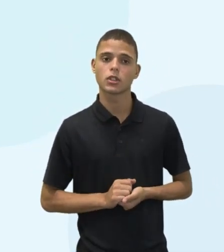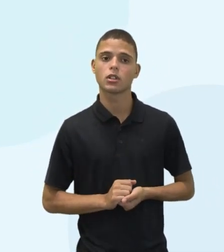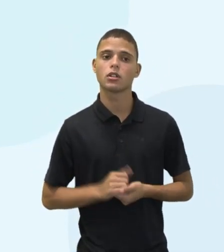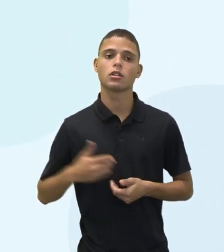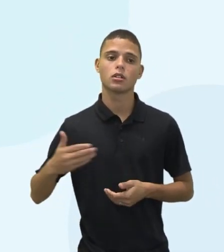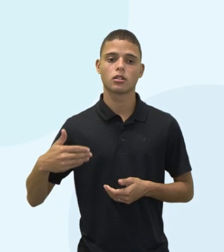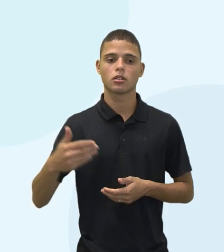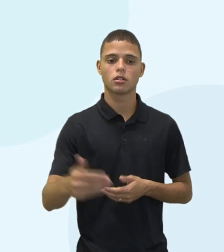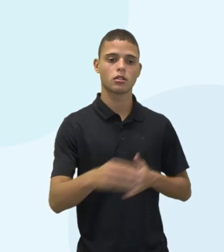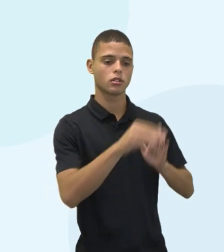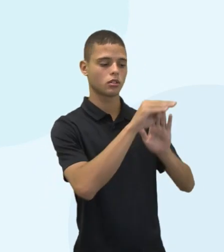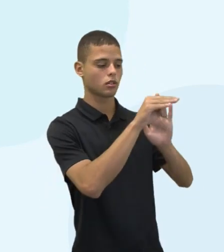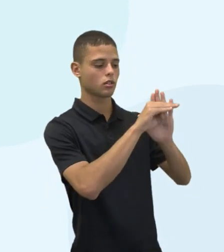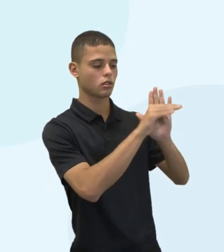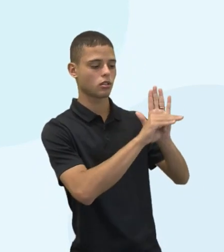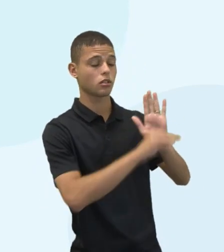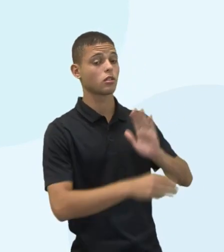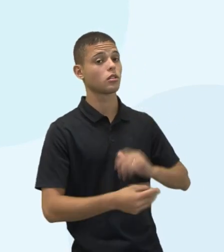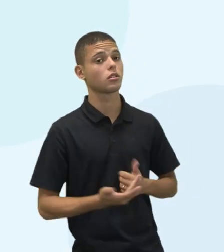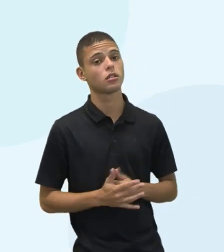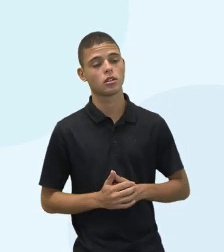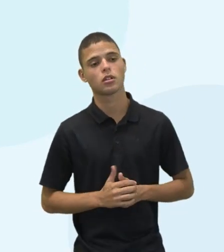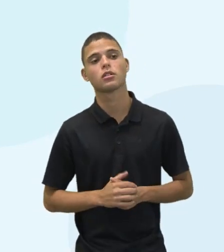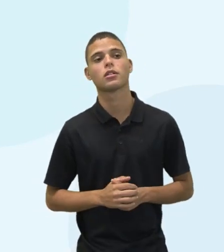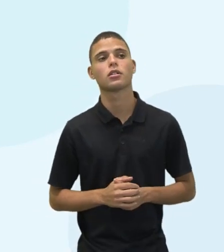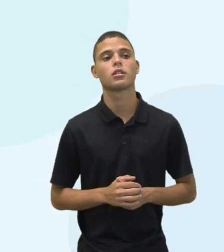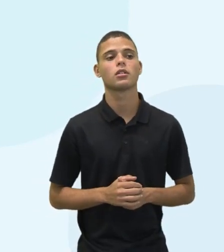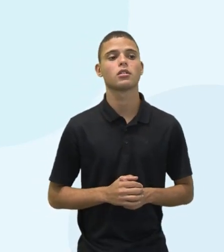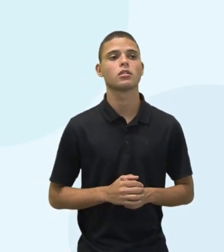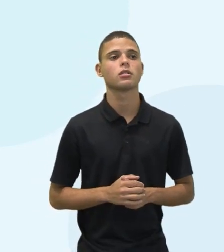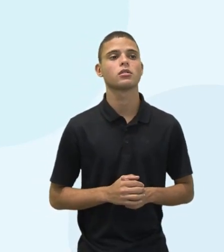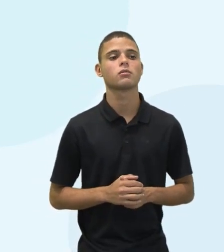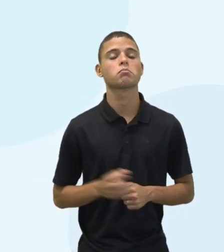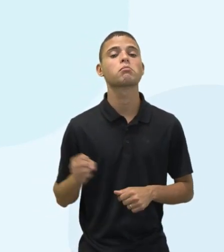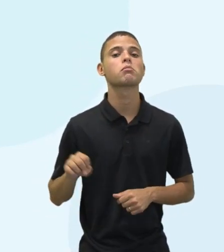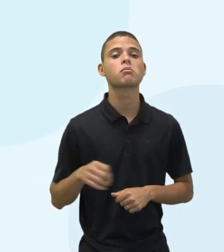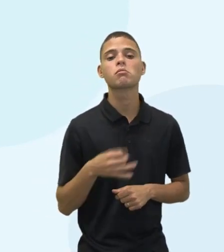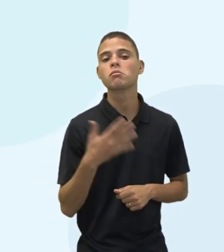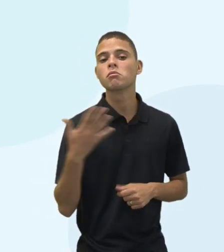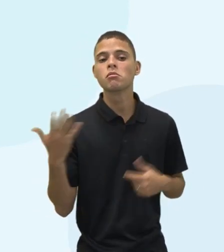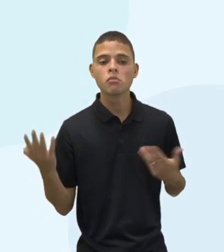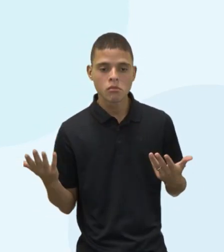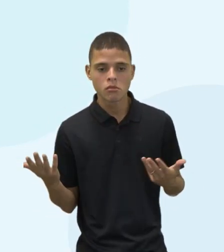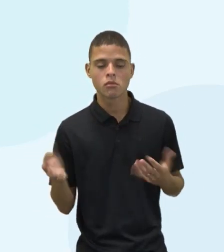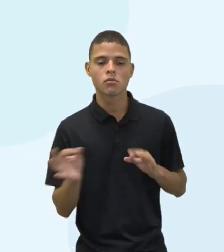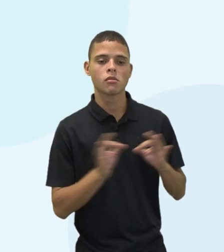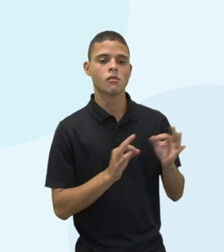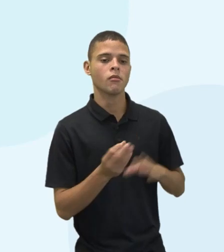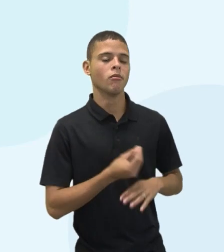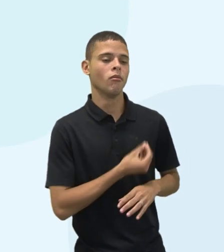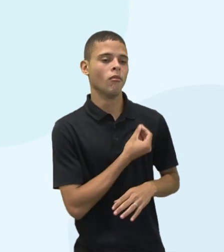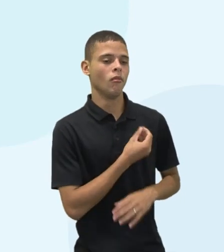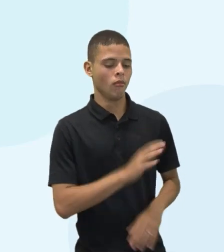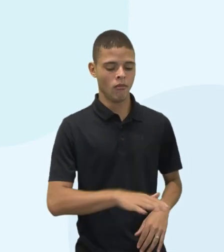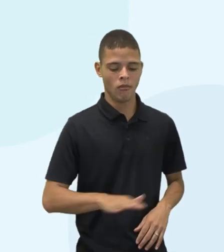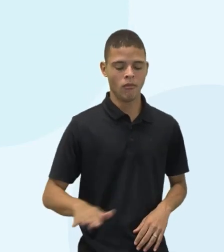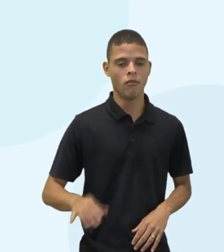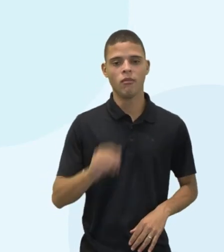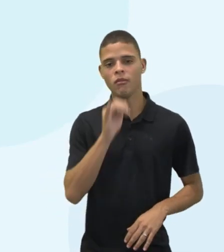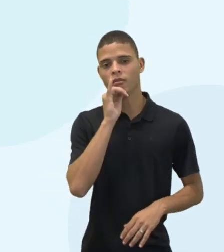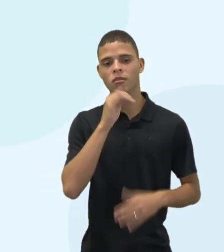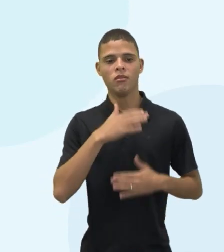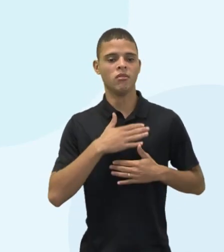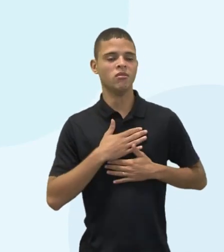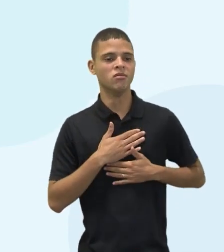esse roteiro na terceira pessoa. Qual que era o seu projeto de vida quando criança? Vou dar o exemplo meu. Qual